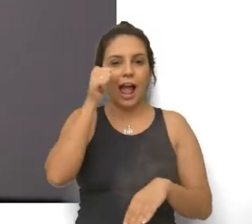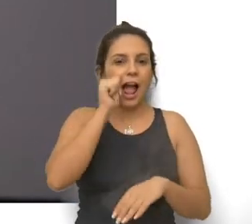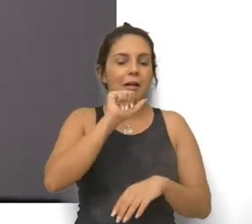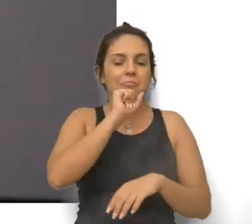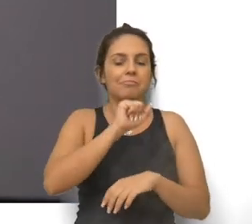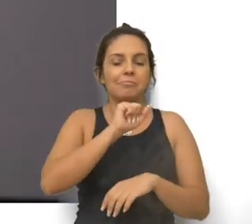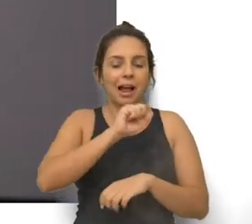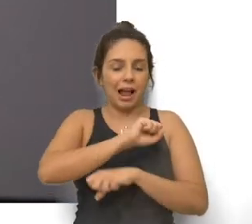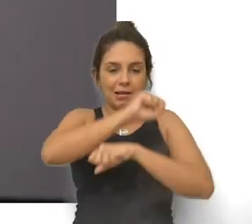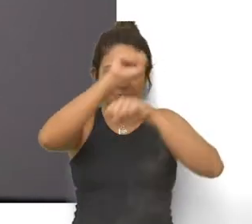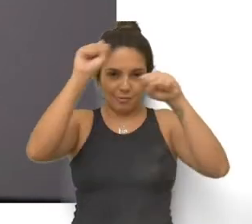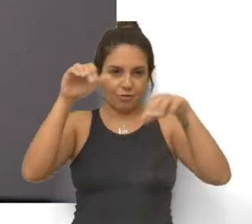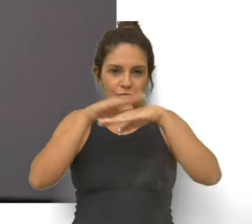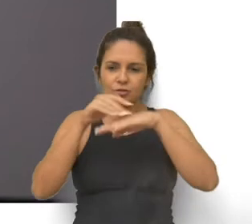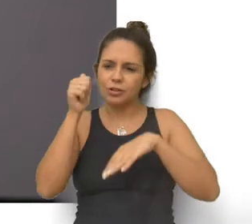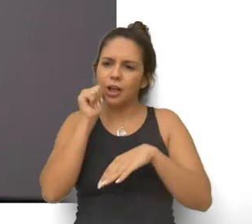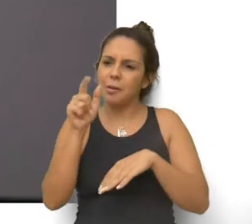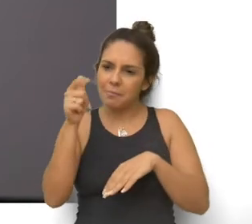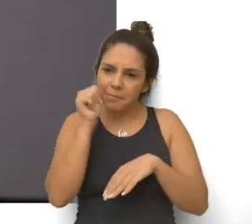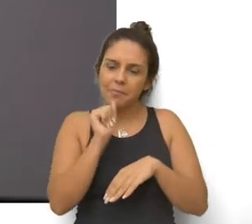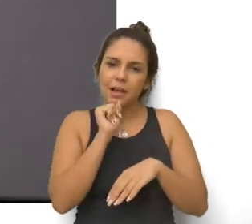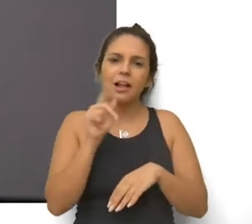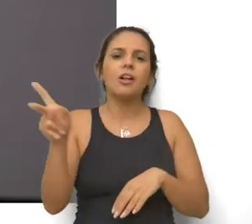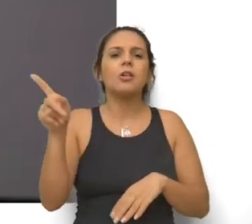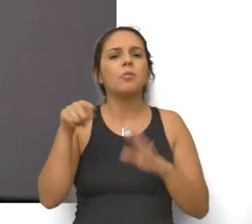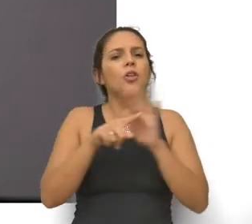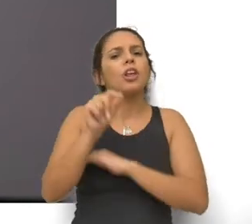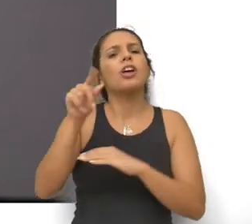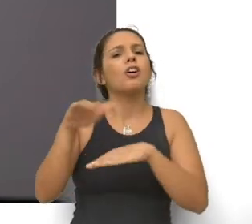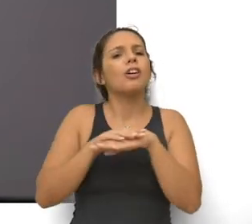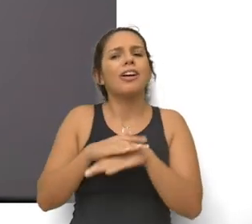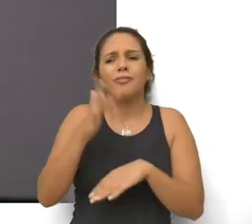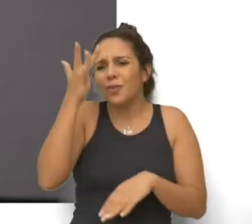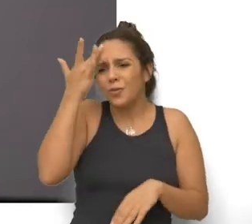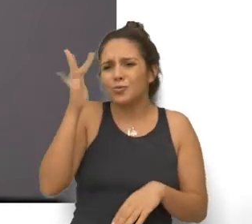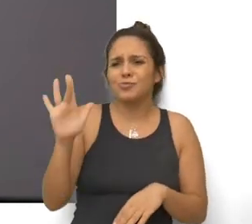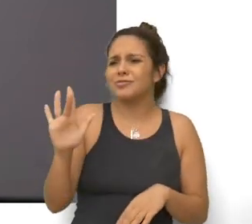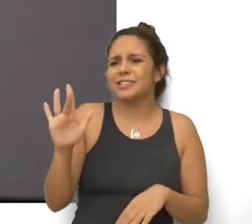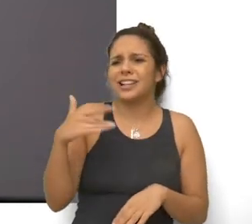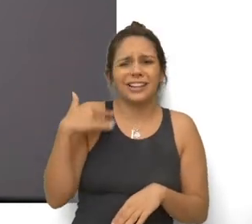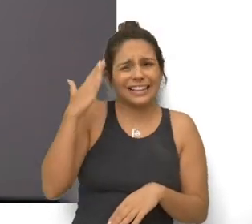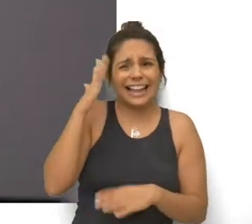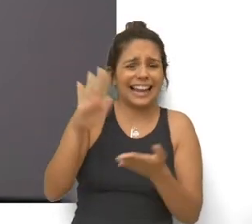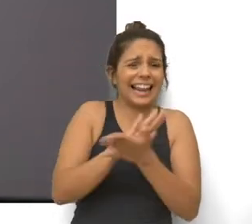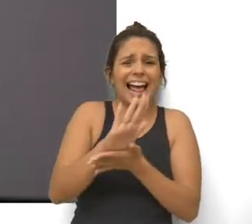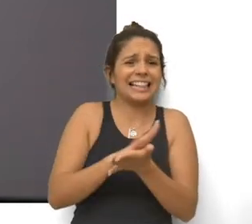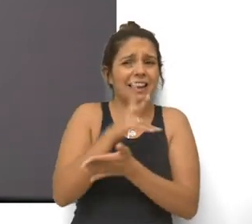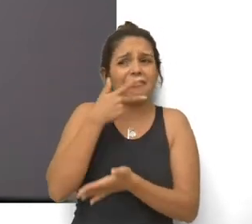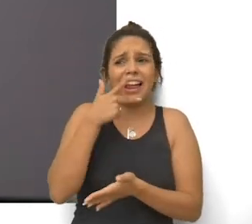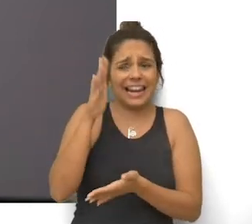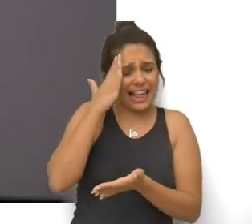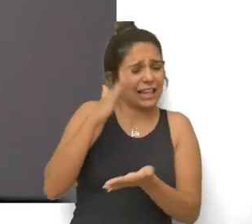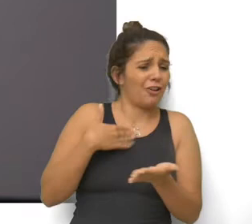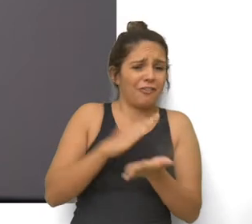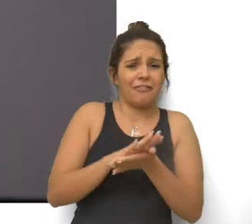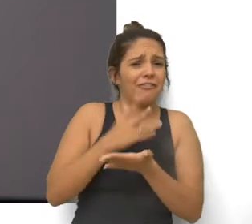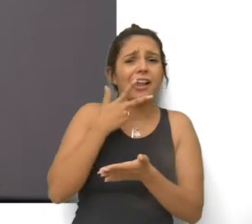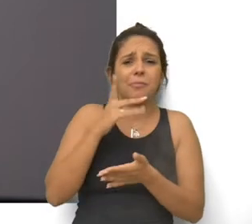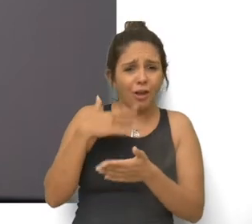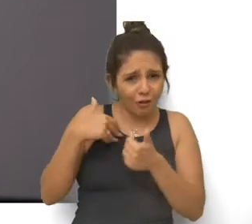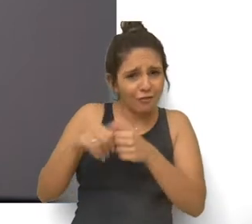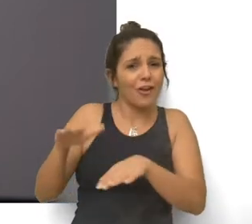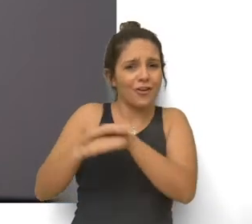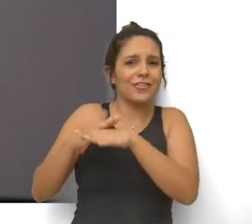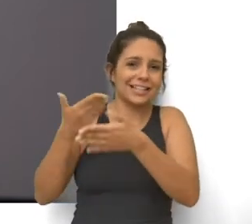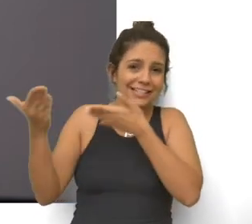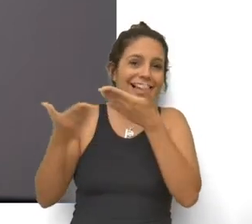sua mãe. Ele falou, sobre o que vocês falaram? Falou, eu não sei, porque eu não entendo nada que ela fala, ela não entende nada que eu falo, mas